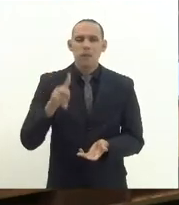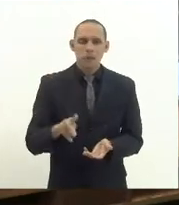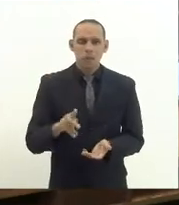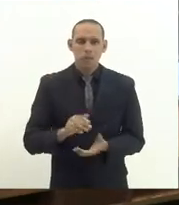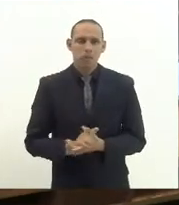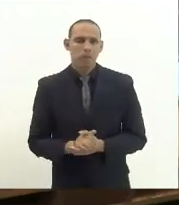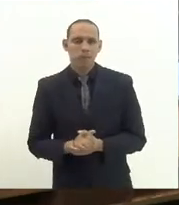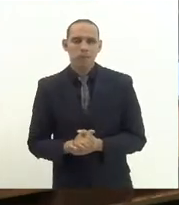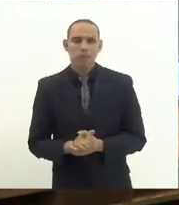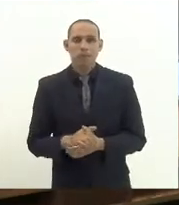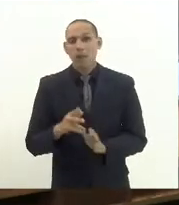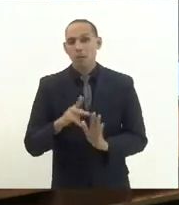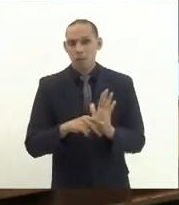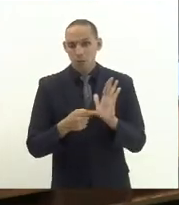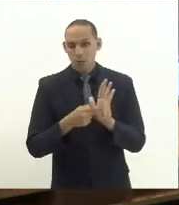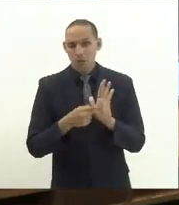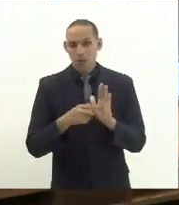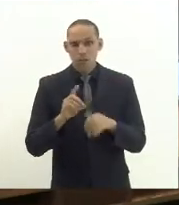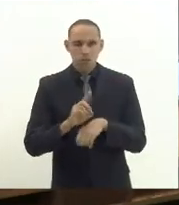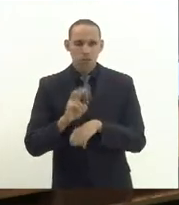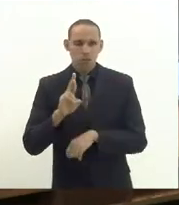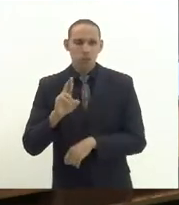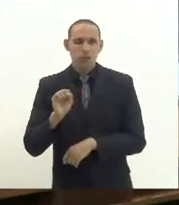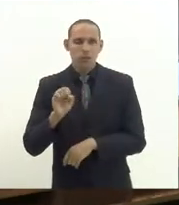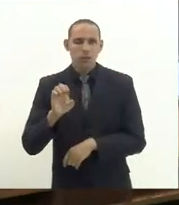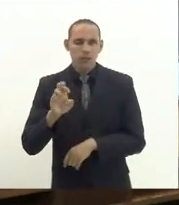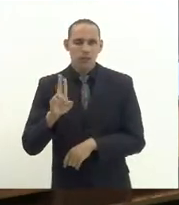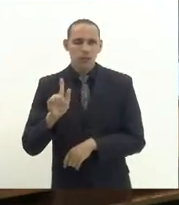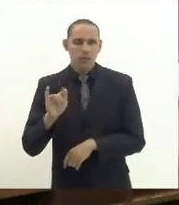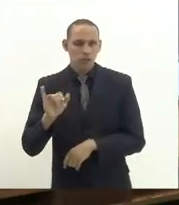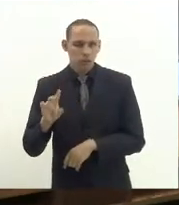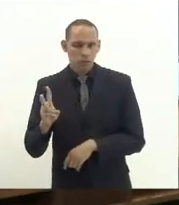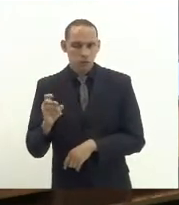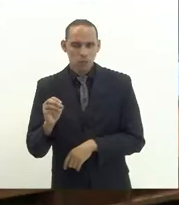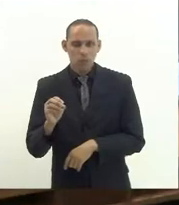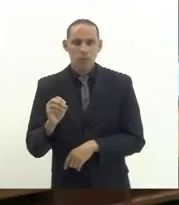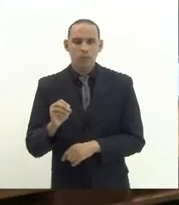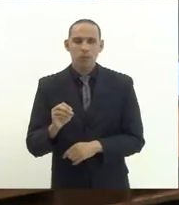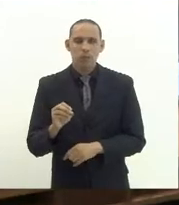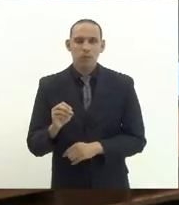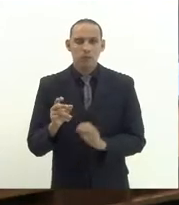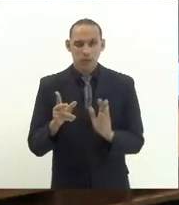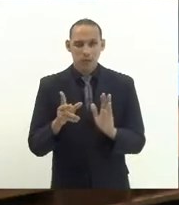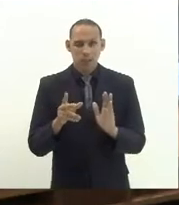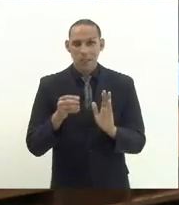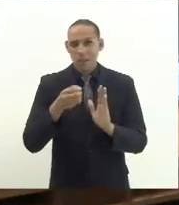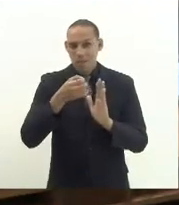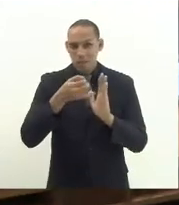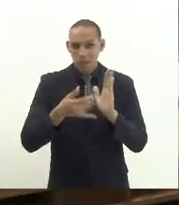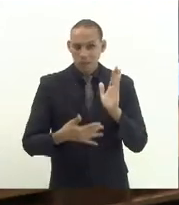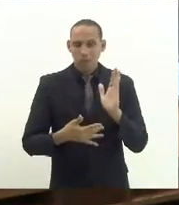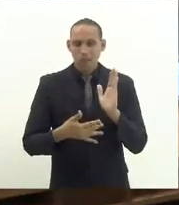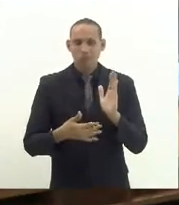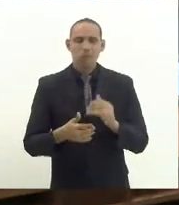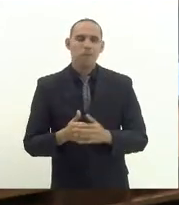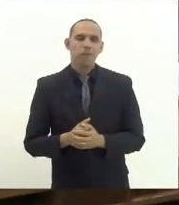presidente pro já Doutor Serginho e tem a seguinte ementa ementa